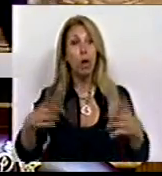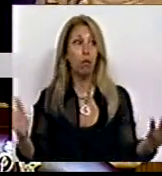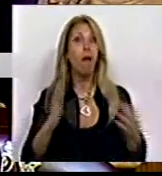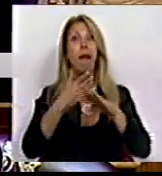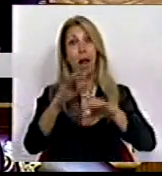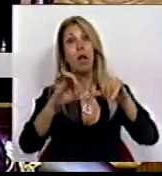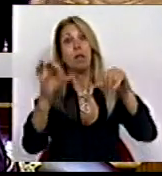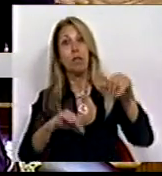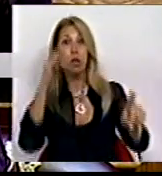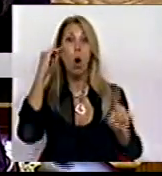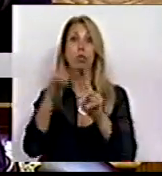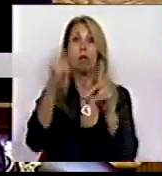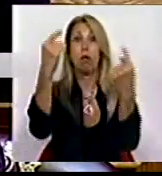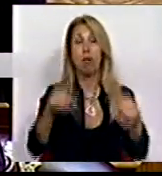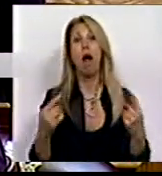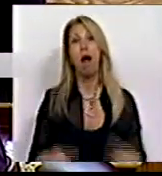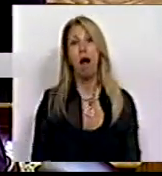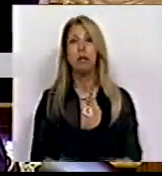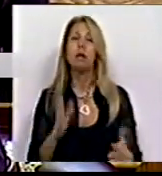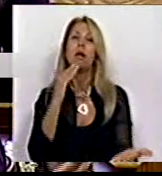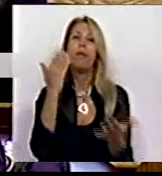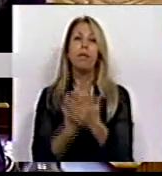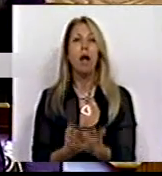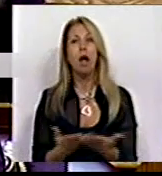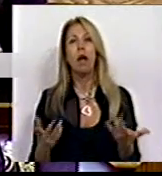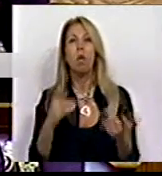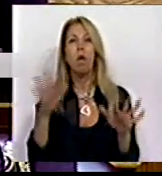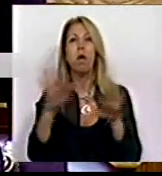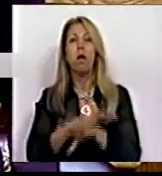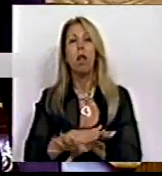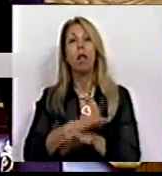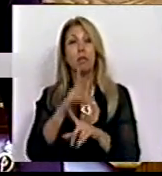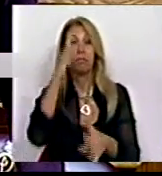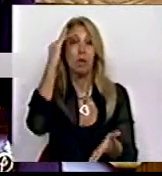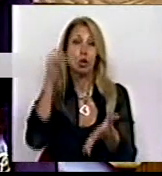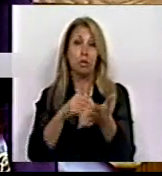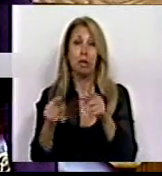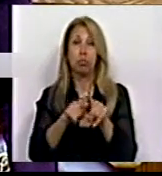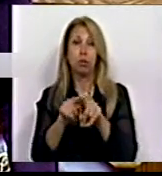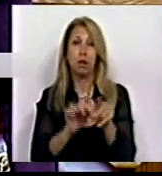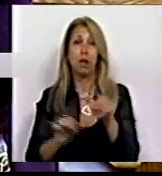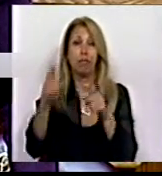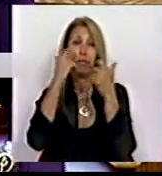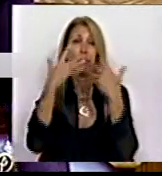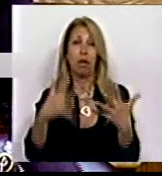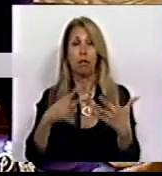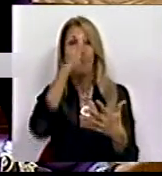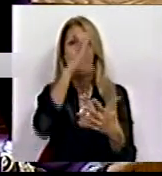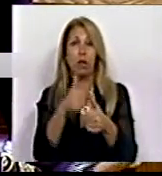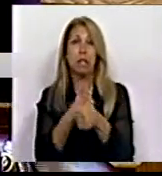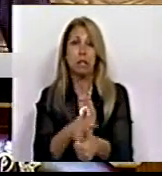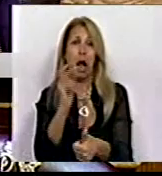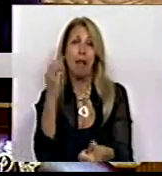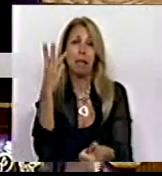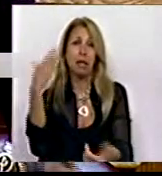um objetivo: branquear as consequências desta política e que este Governo prosseguiu nos últimos anos. E o